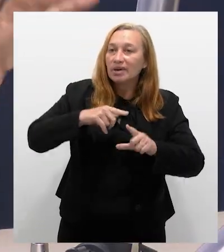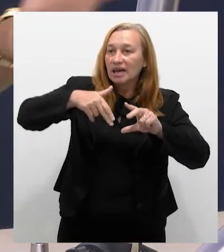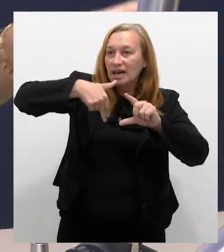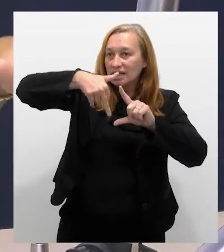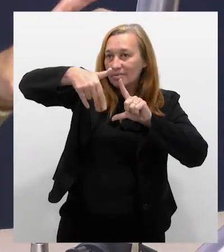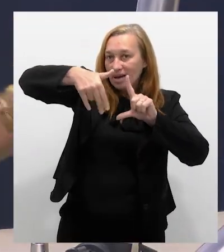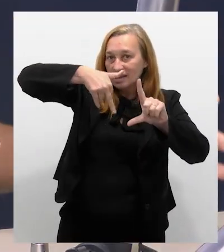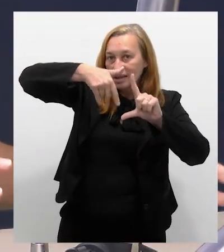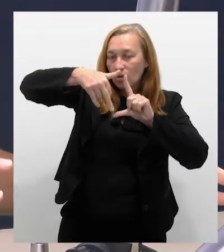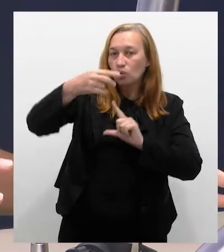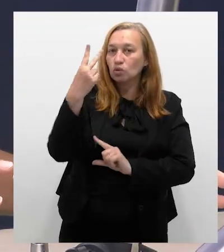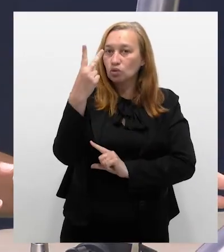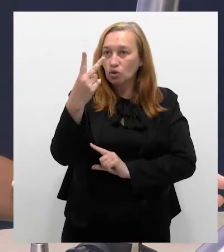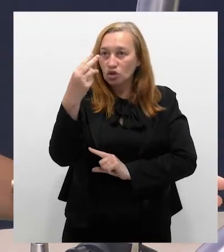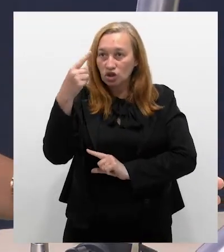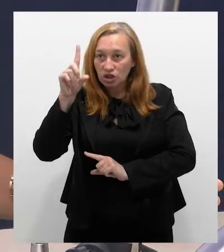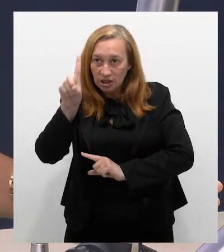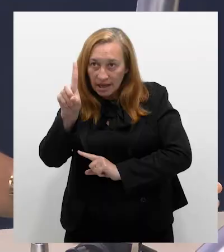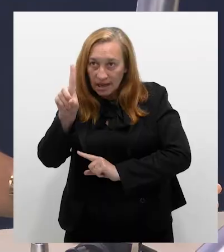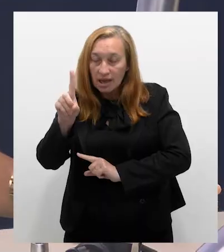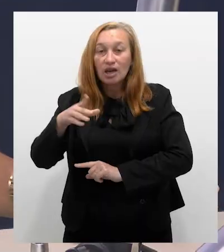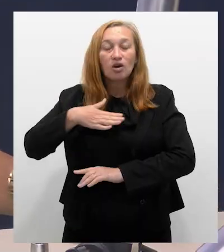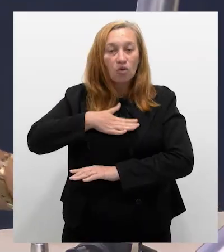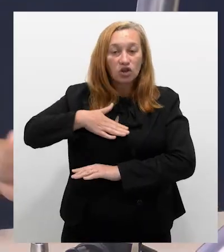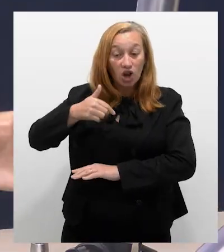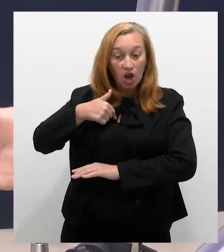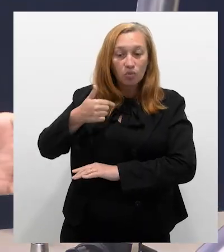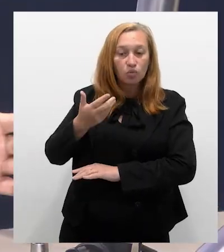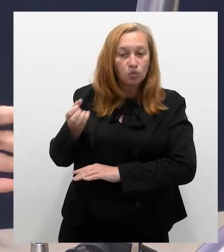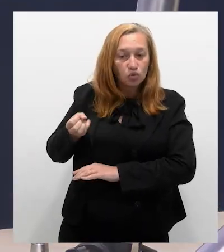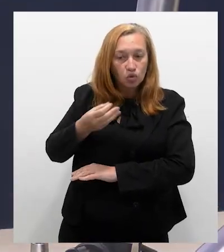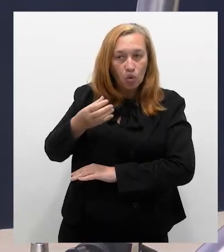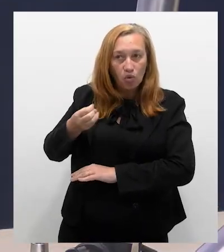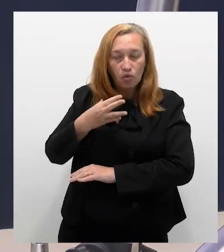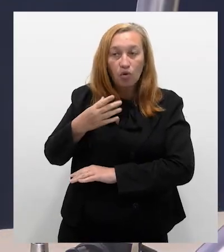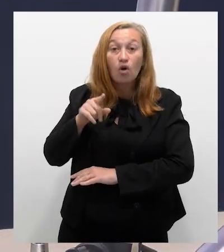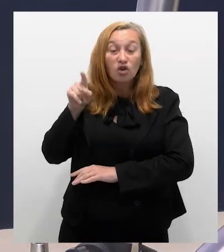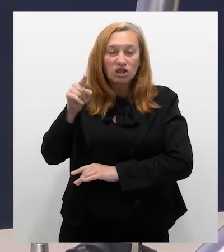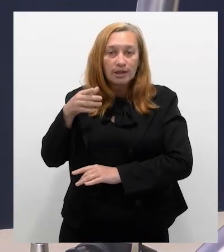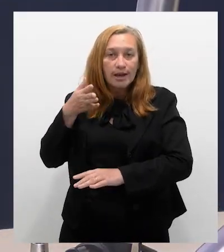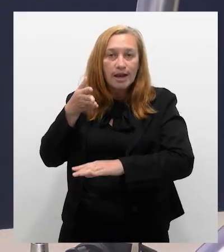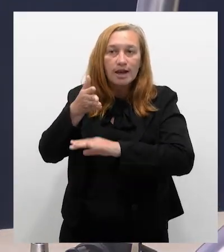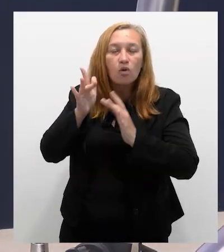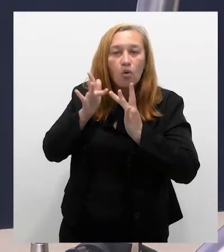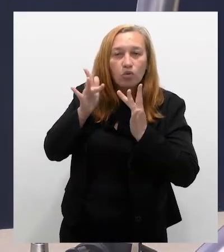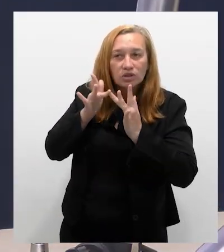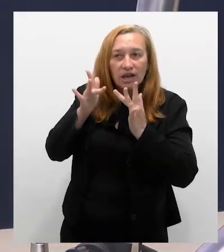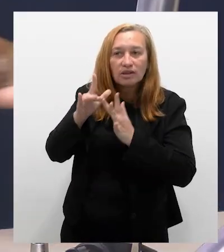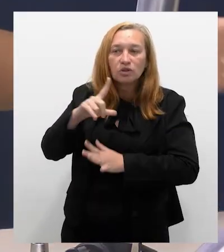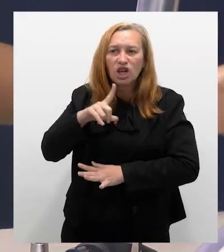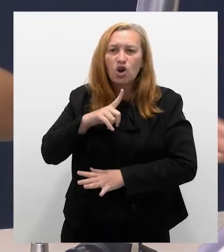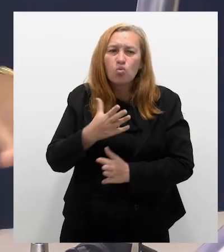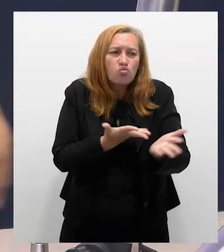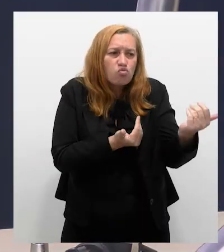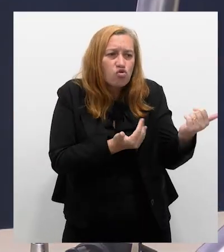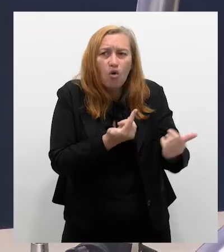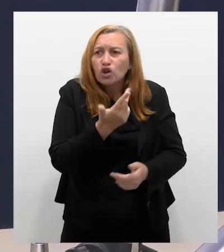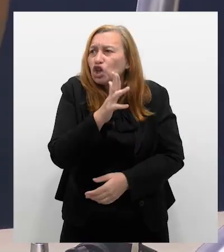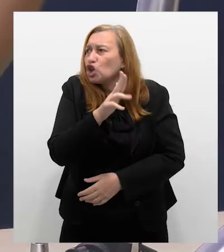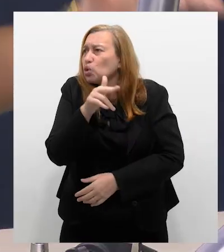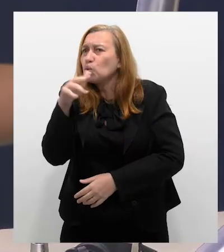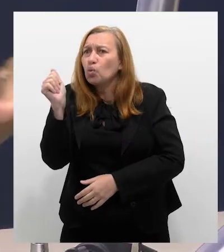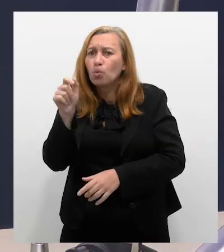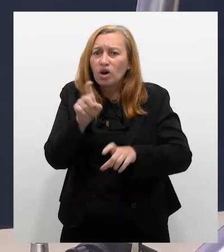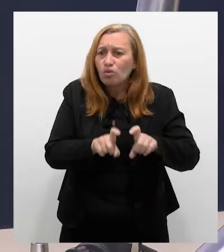2D. Eu gostava de fazer isso quando eu era mais novo. Só que quando você entra em contato com isso, e um jovem que nunca mexeu no computador,